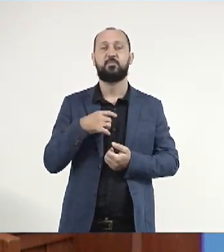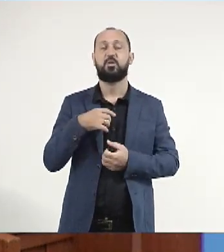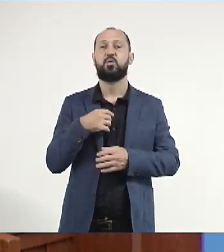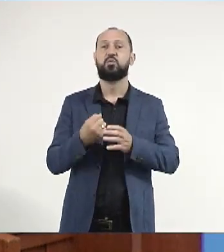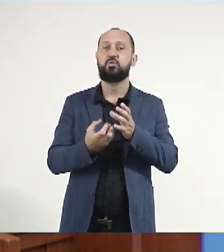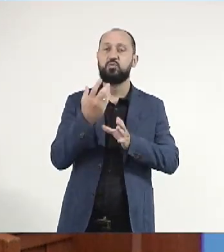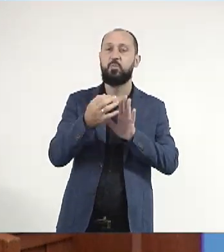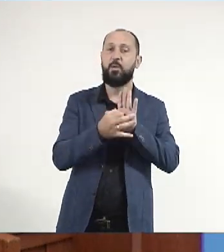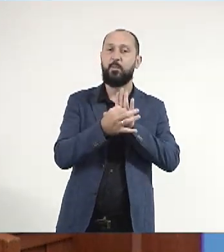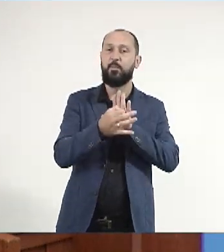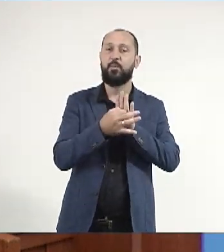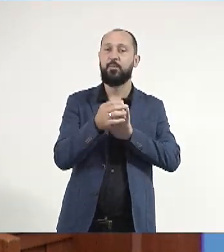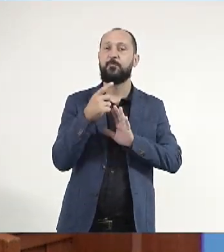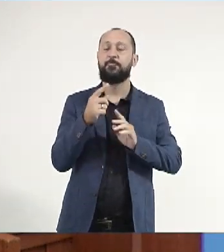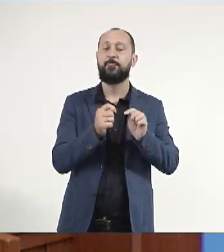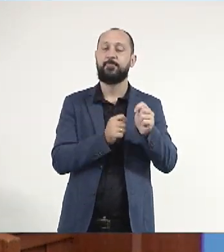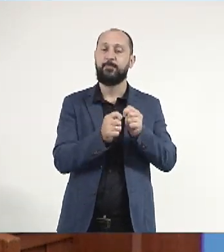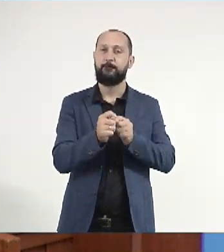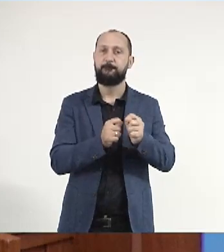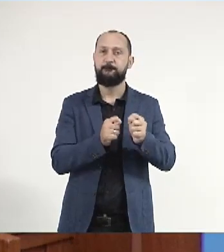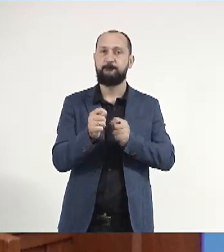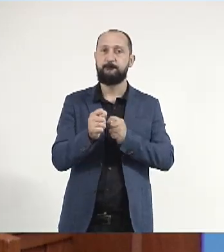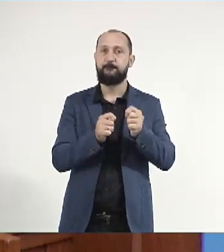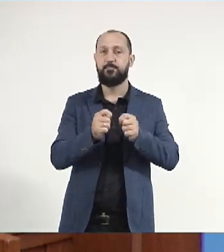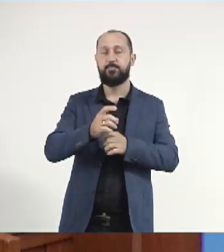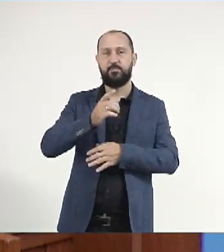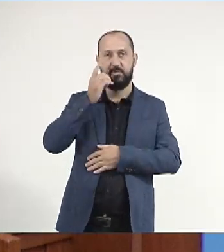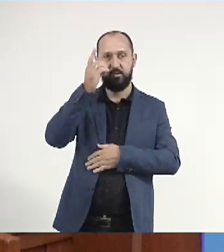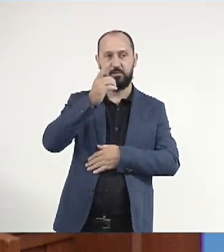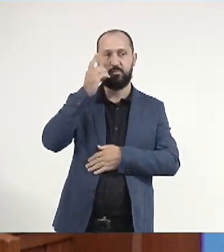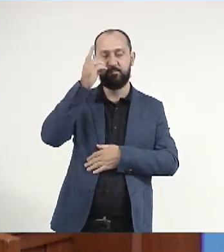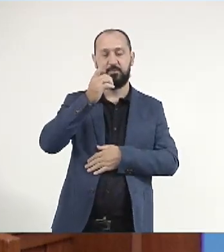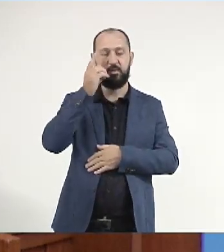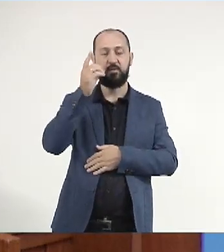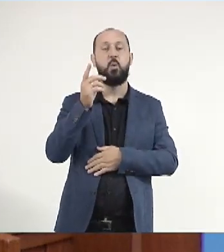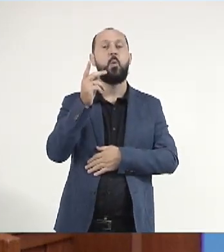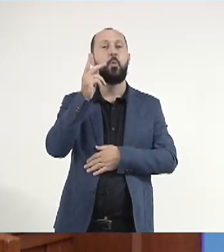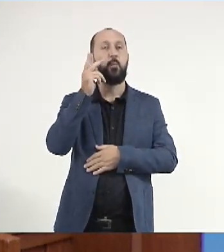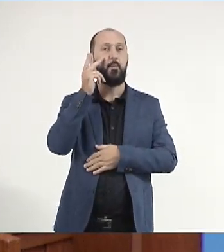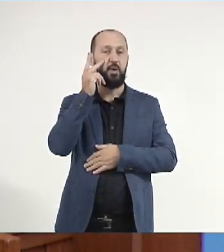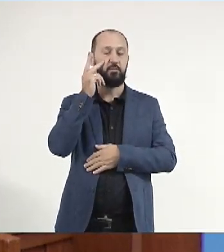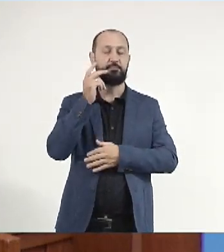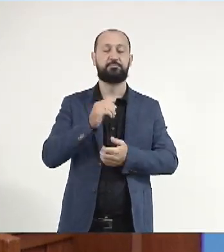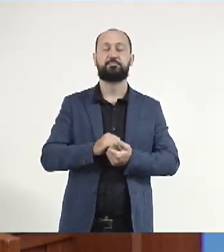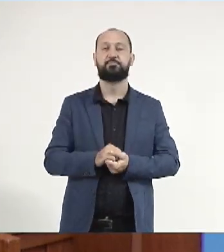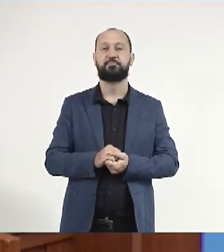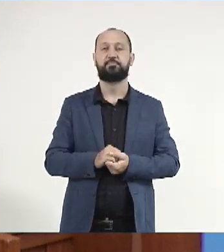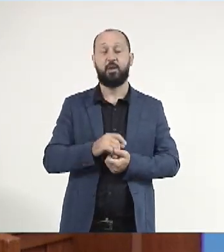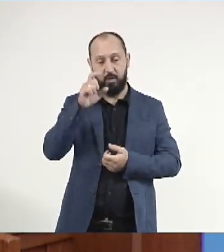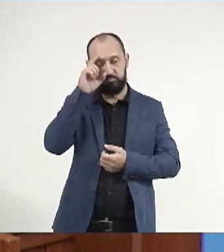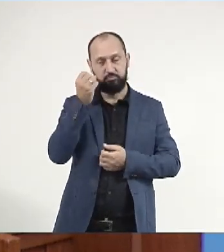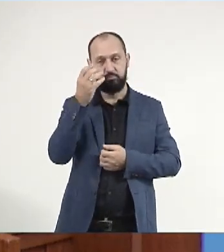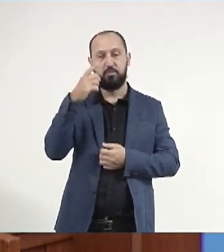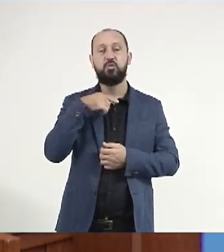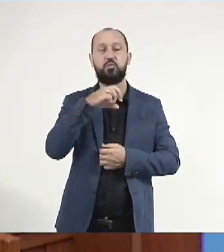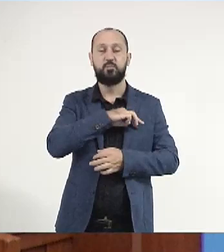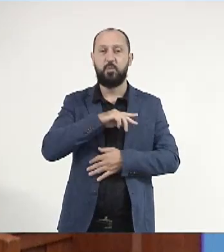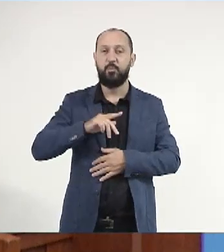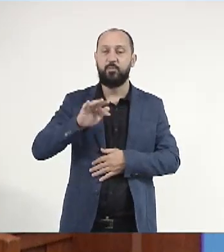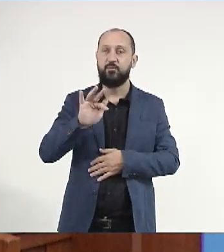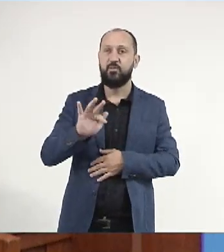surgiu uma proposta de negociação, deputado Pedrociano, em que o Ministério Público